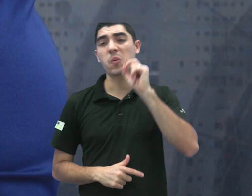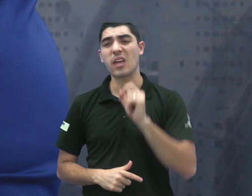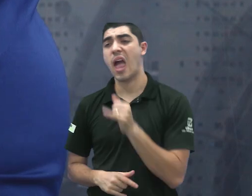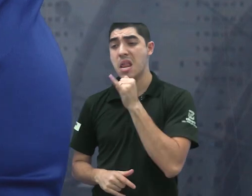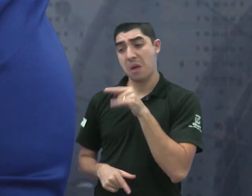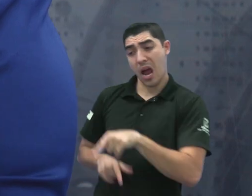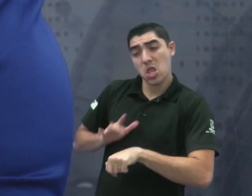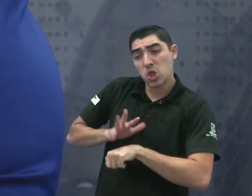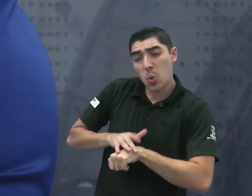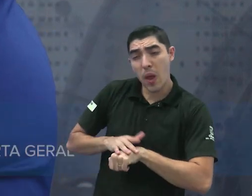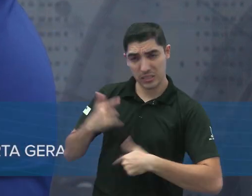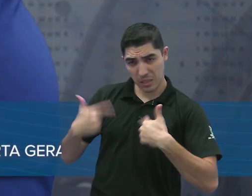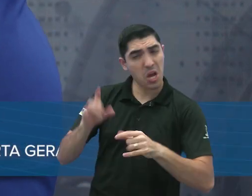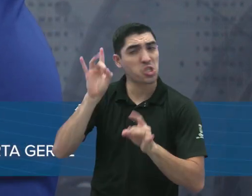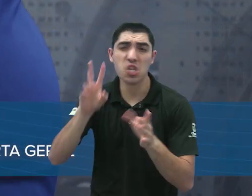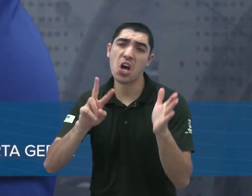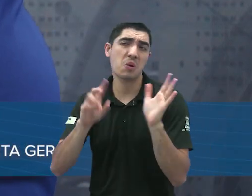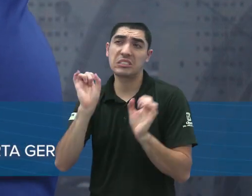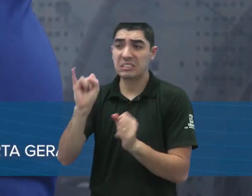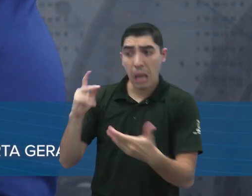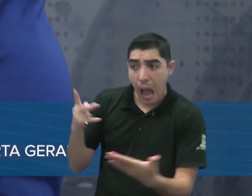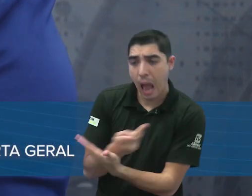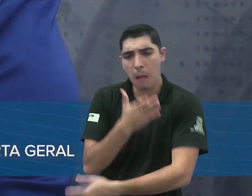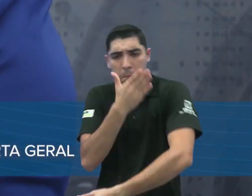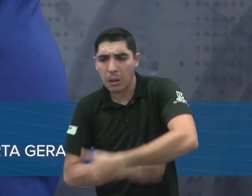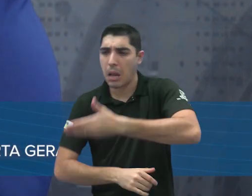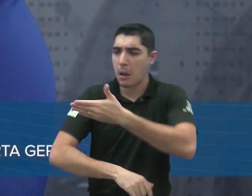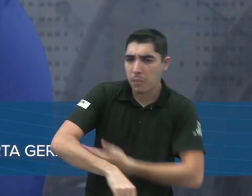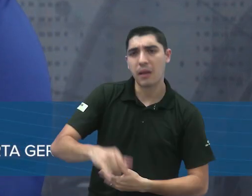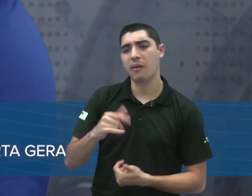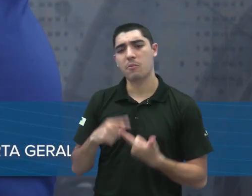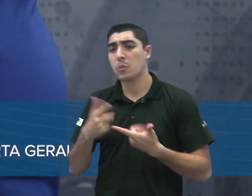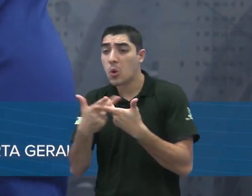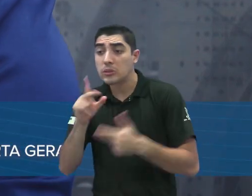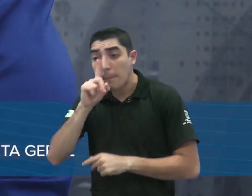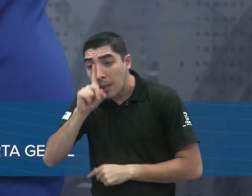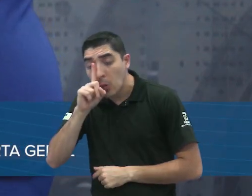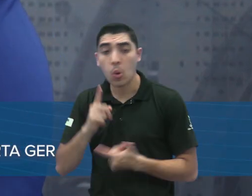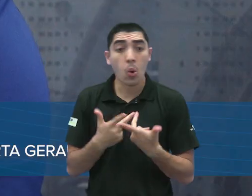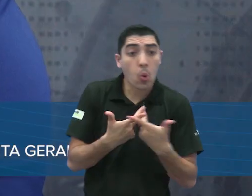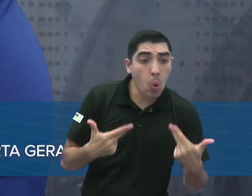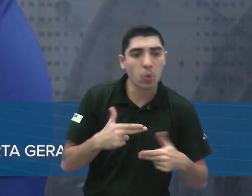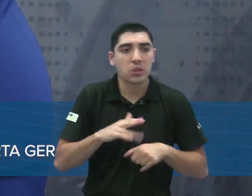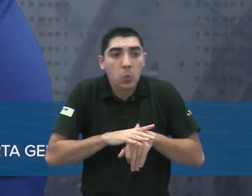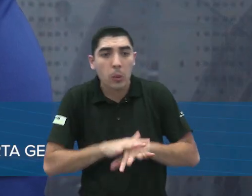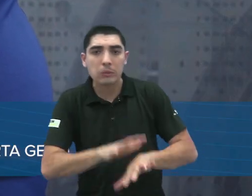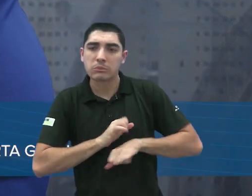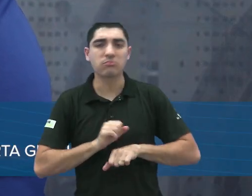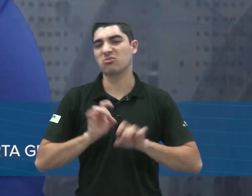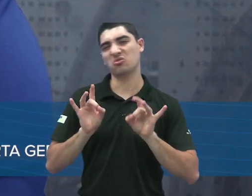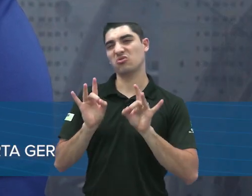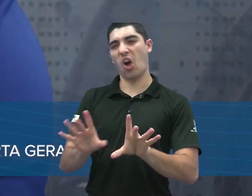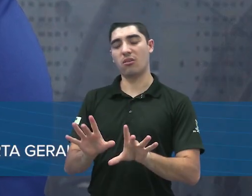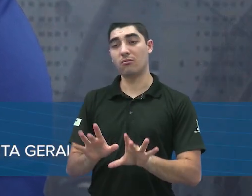das doenças ergonômicas, dos riscos, né? Como insalubridade, periculosidade, para também olhar para essa demanda, né? Para